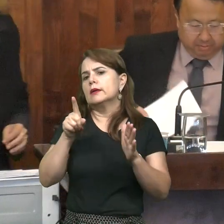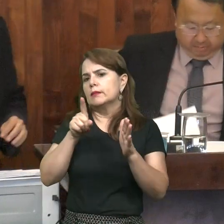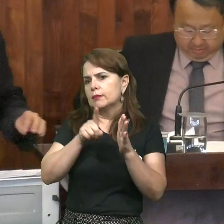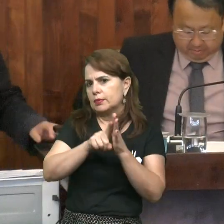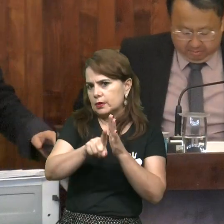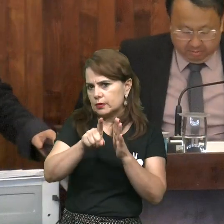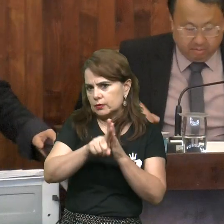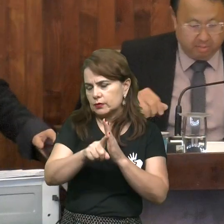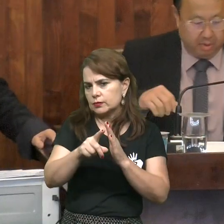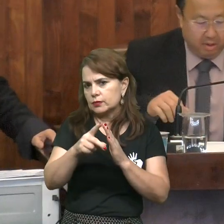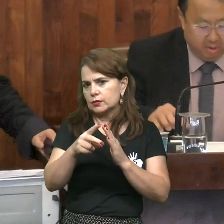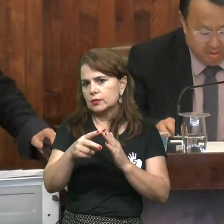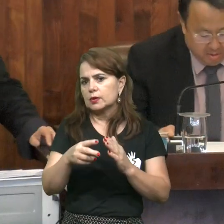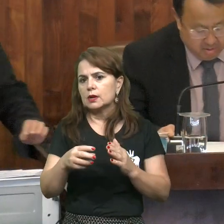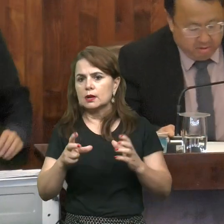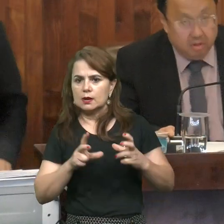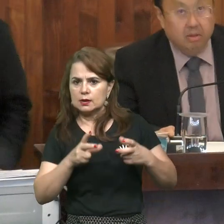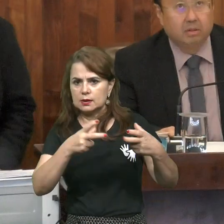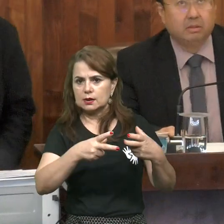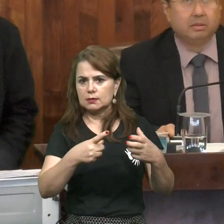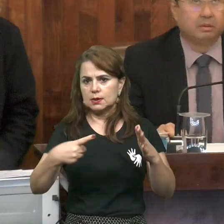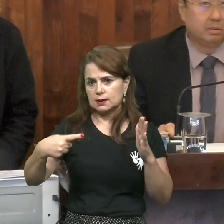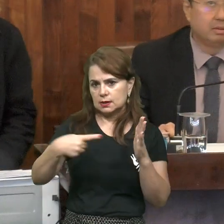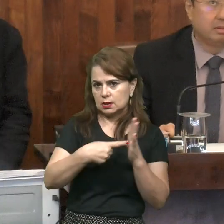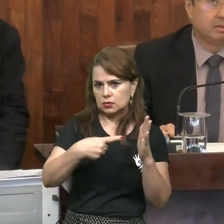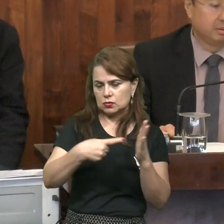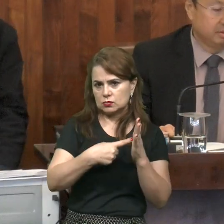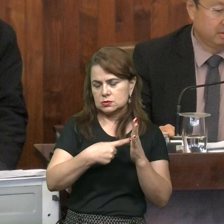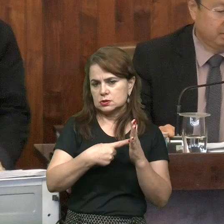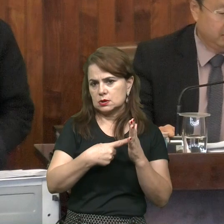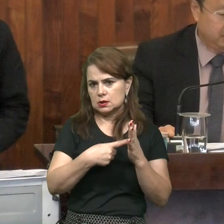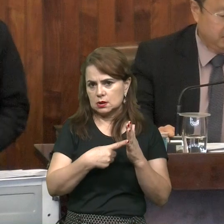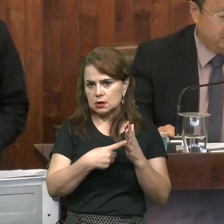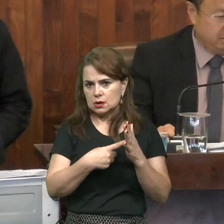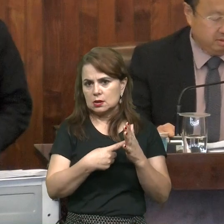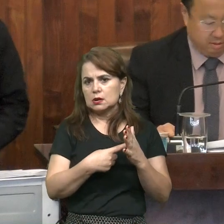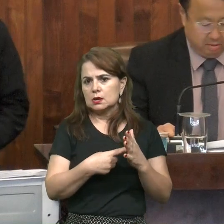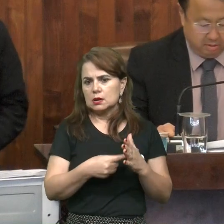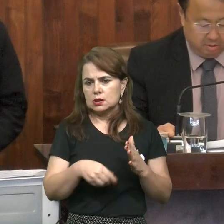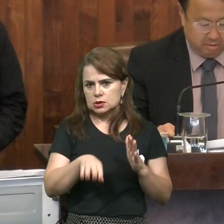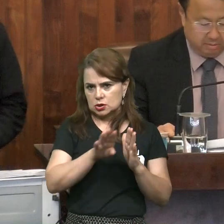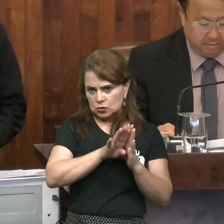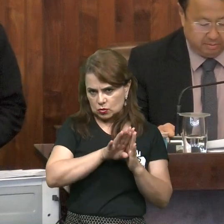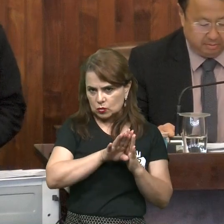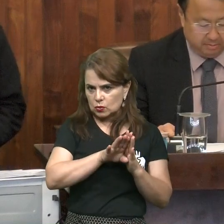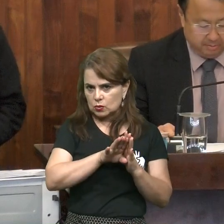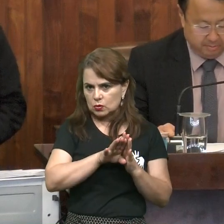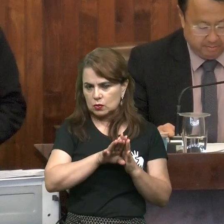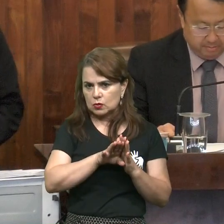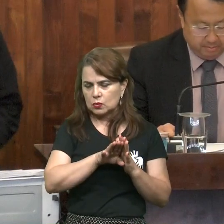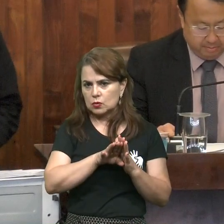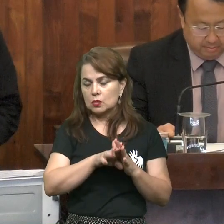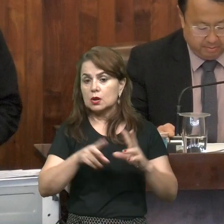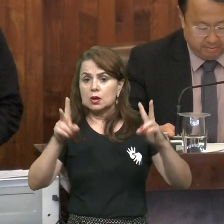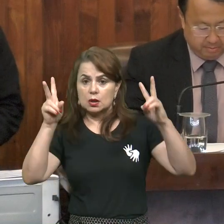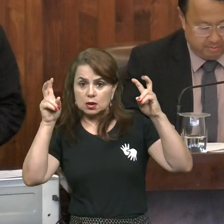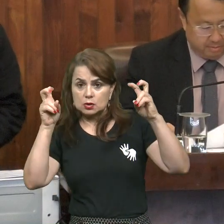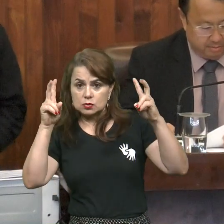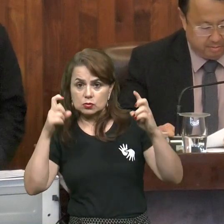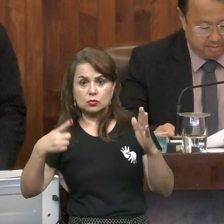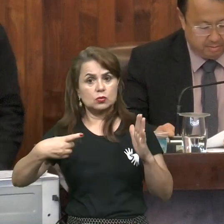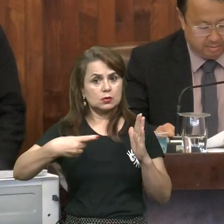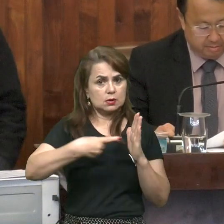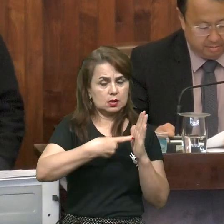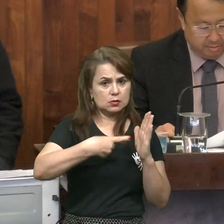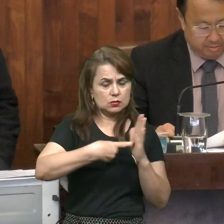sobre o recebimento da denúncia nos termos da lei orgânica do município e da legislação federal. Trata-se de denúncia formulada